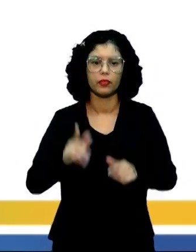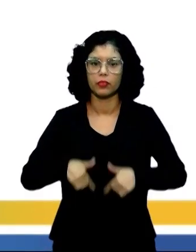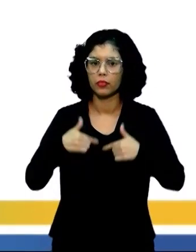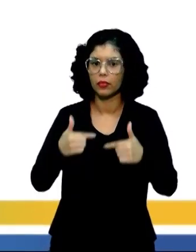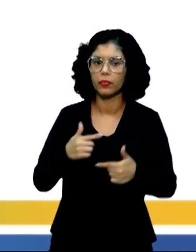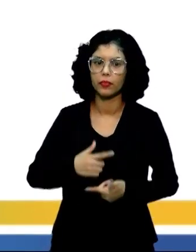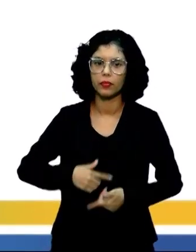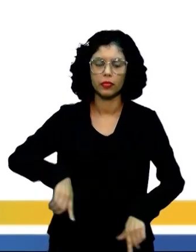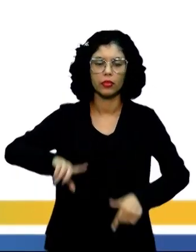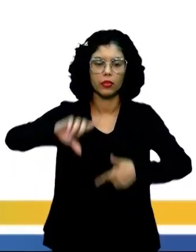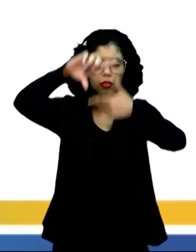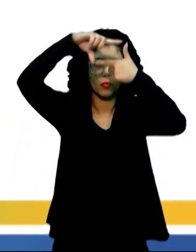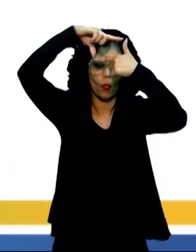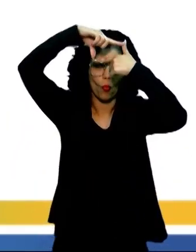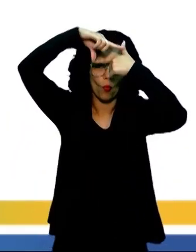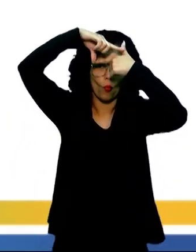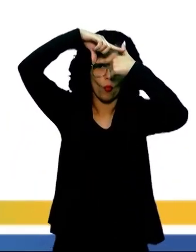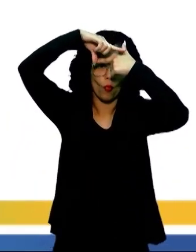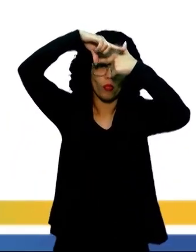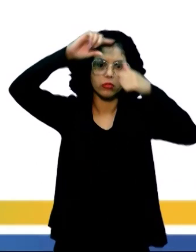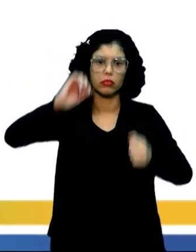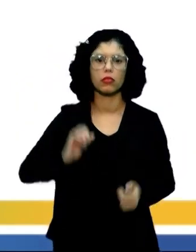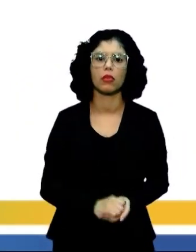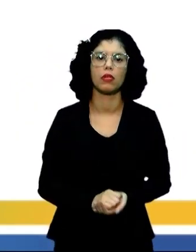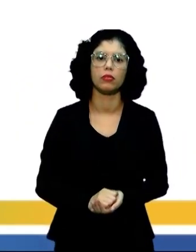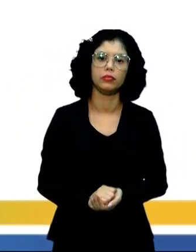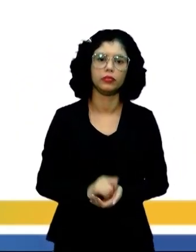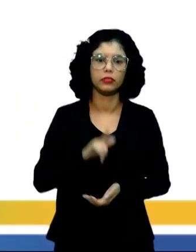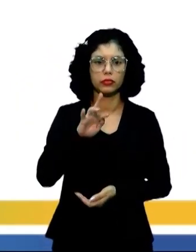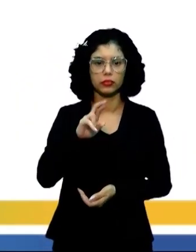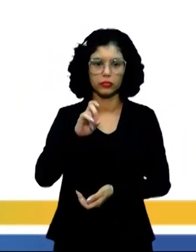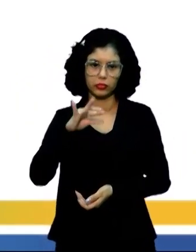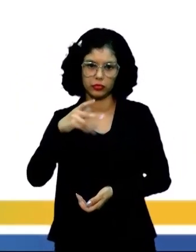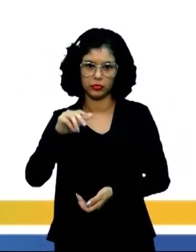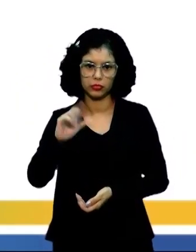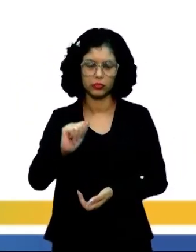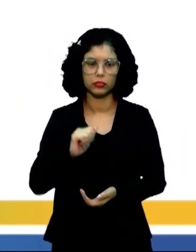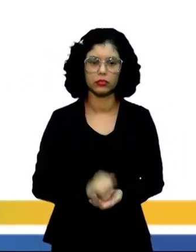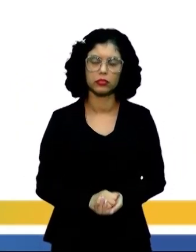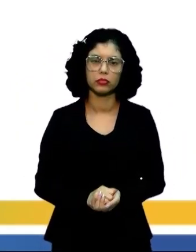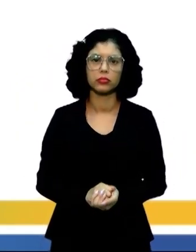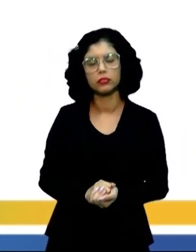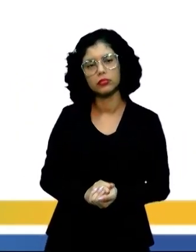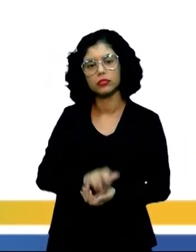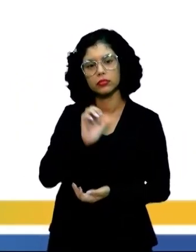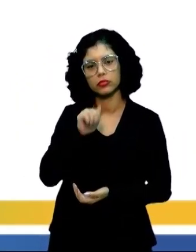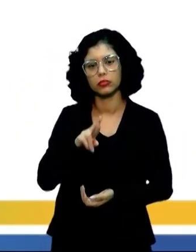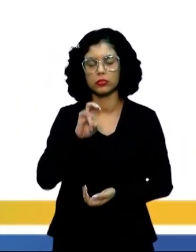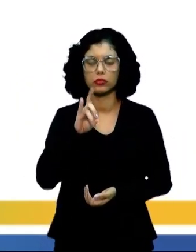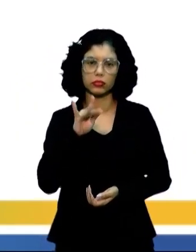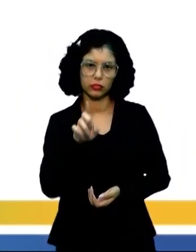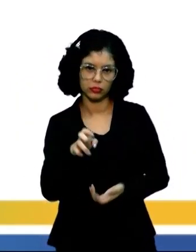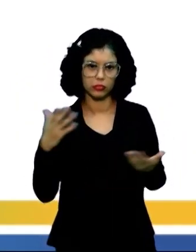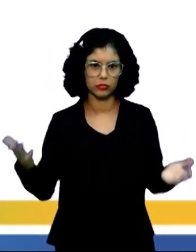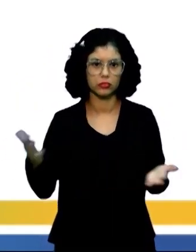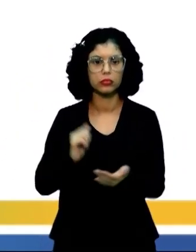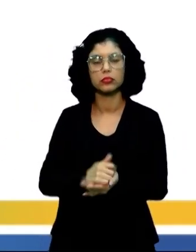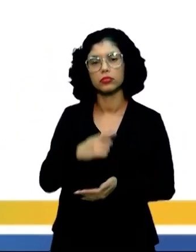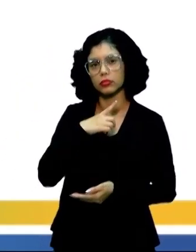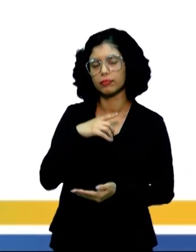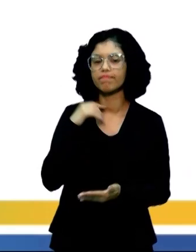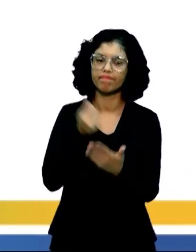defesa, uma alienação, uma legitimação, uma ambiguidade. Então, aqui